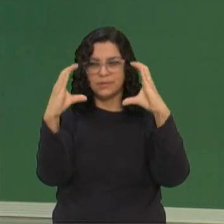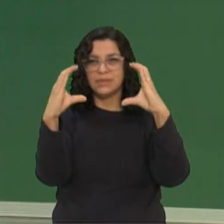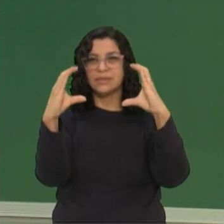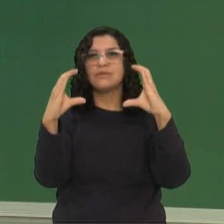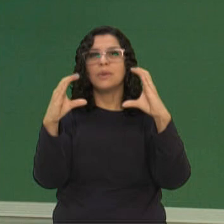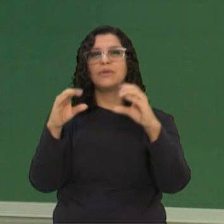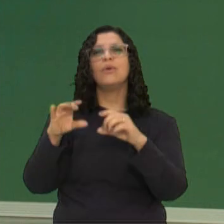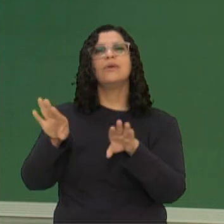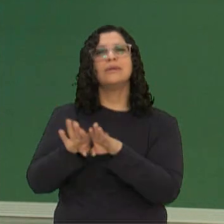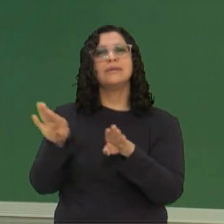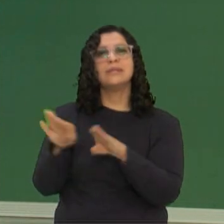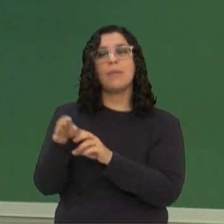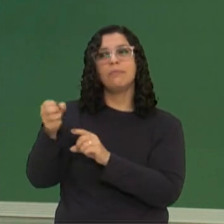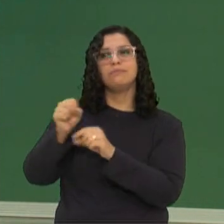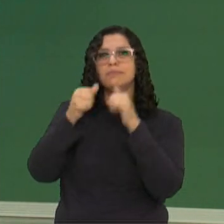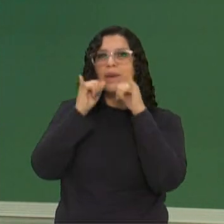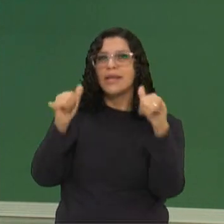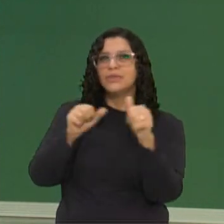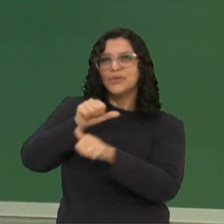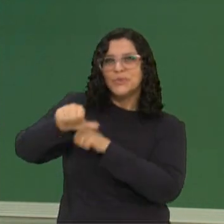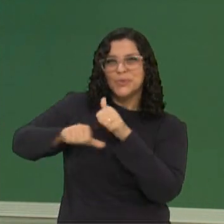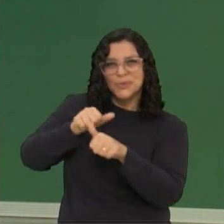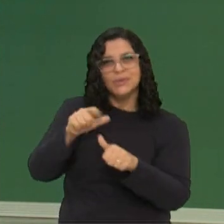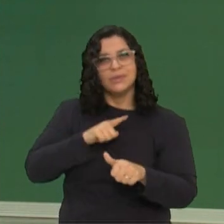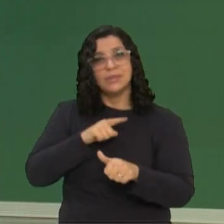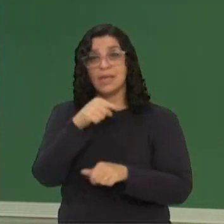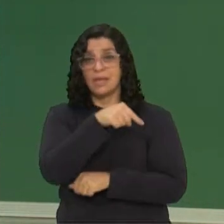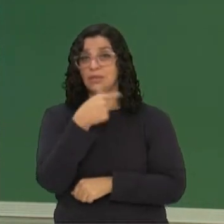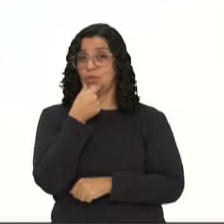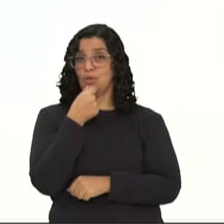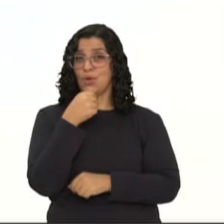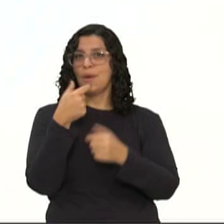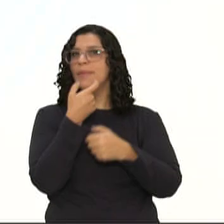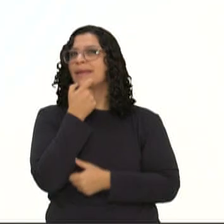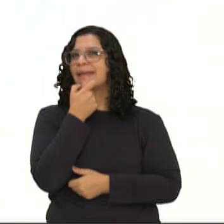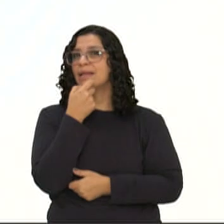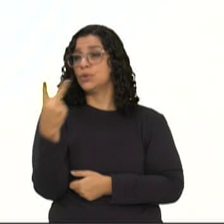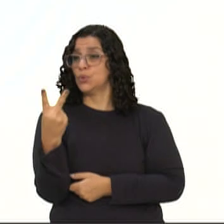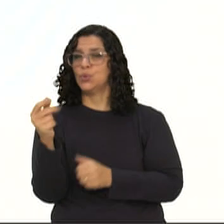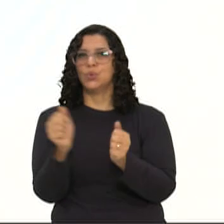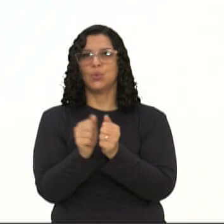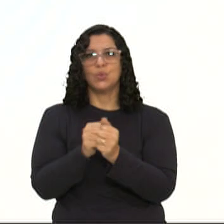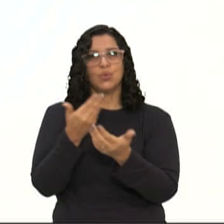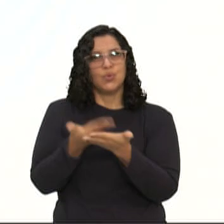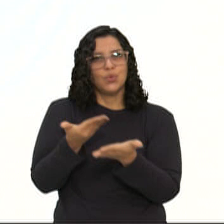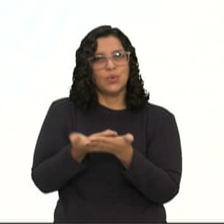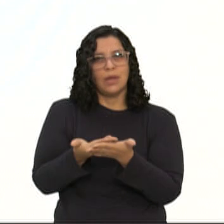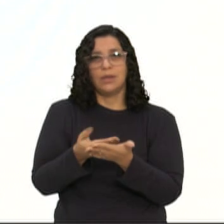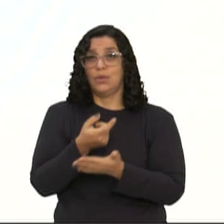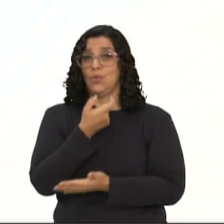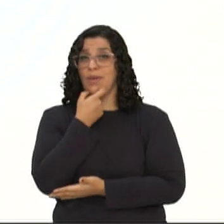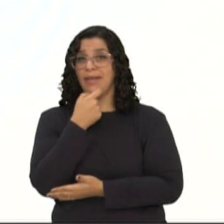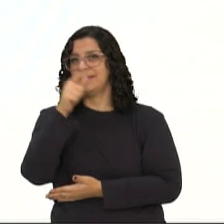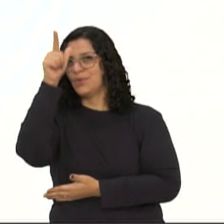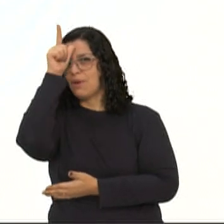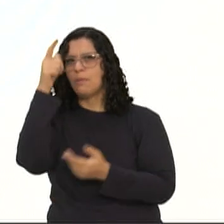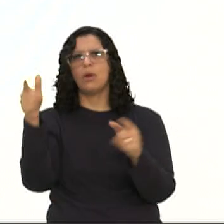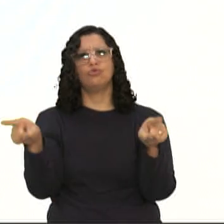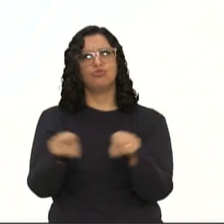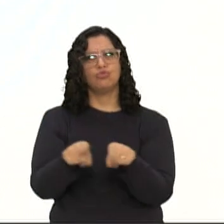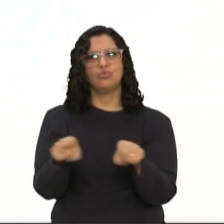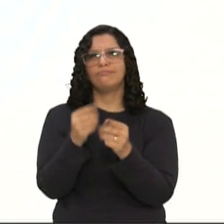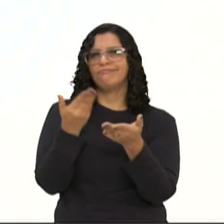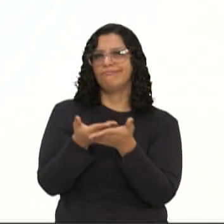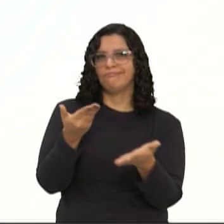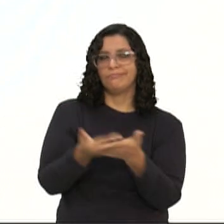né, através desse físico aqui, inglês, desses dois físicos, né? Teve a lei, então a lei de